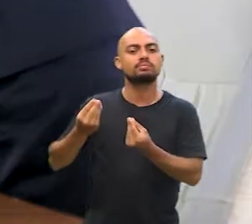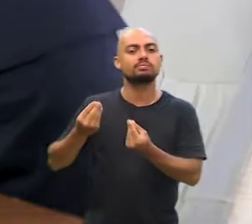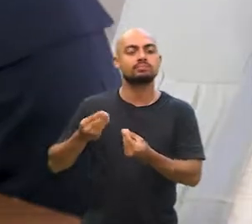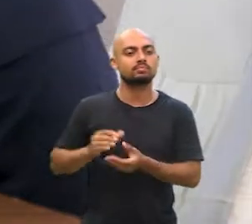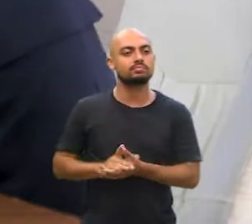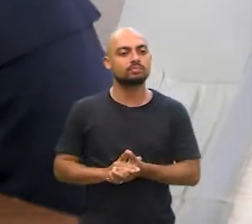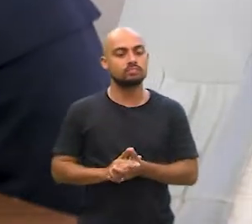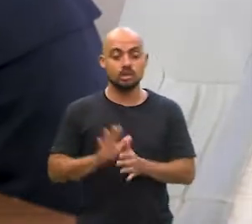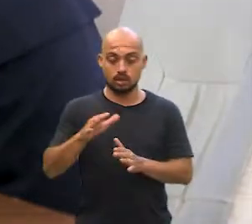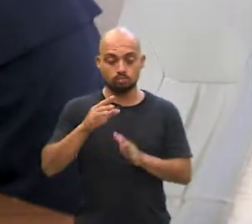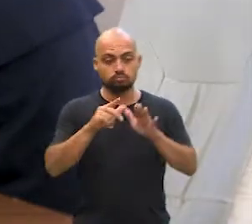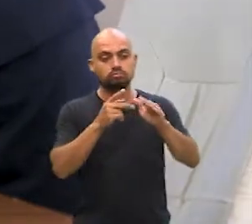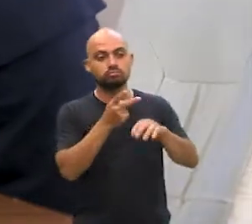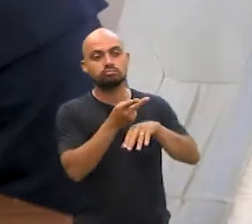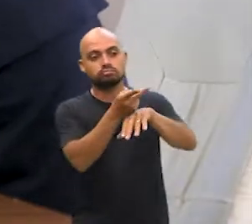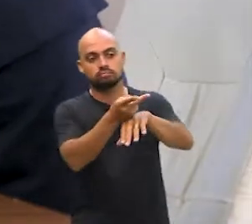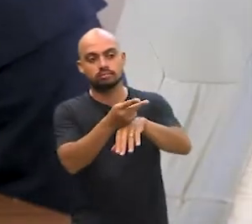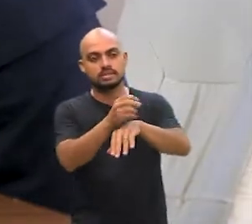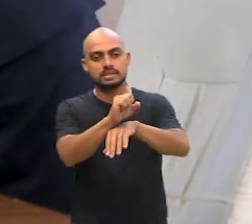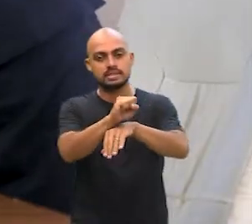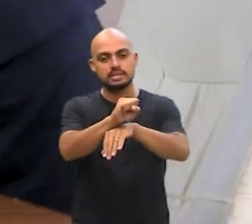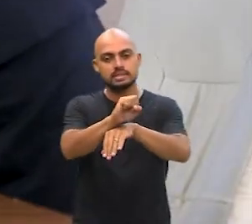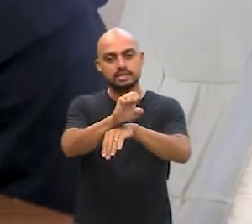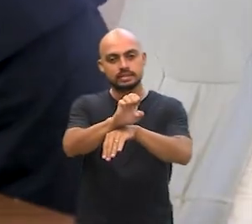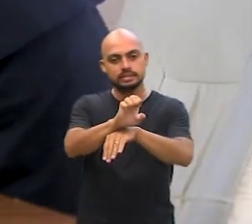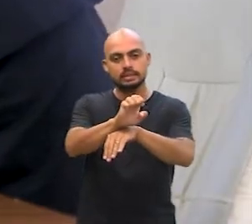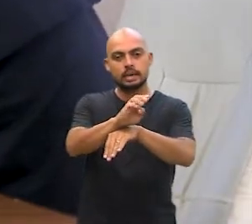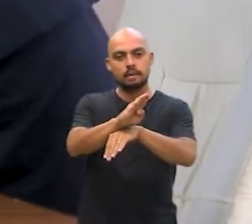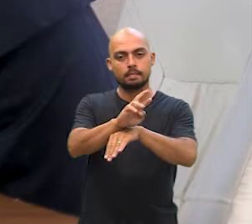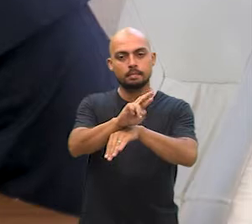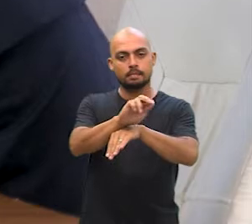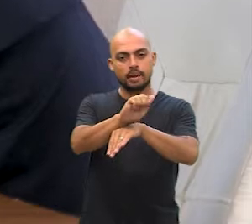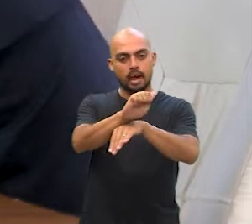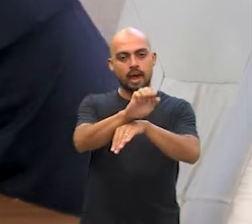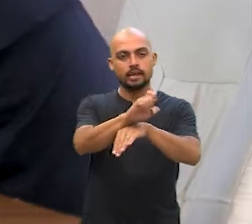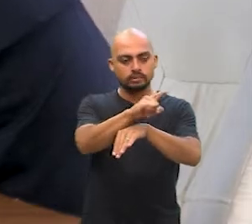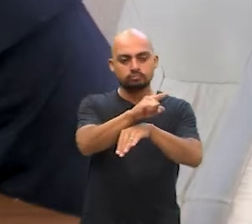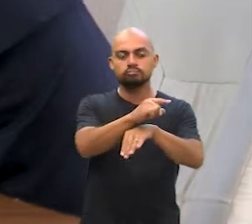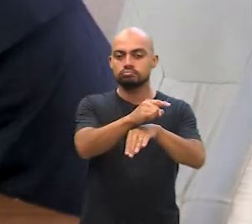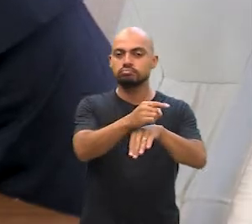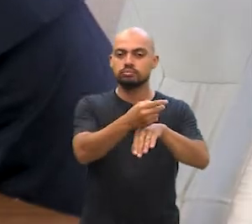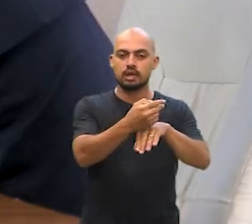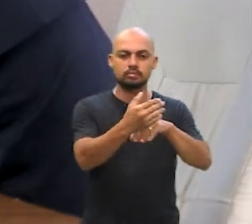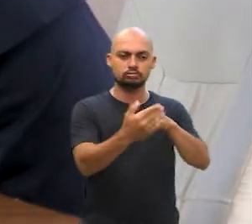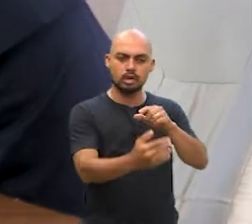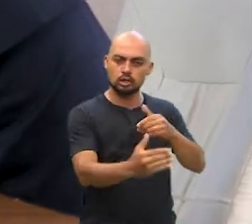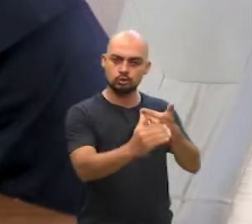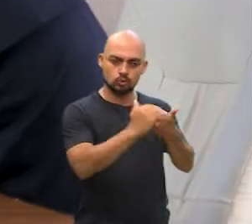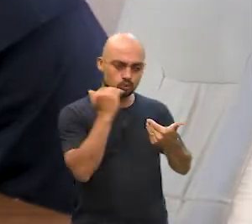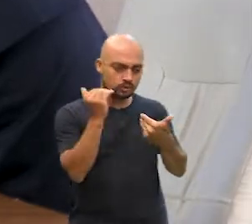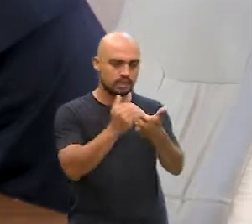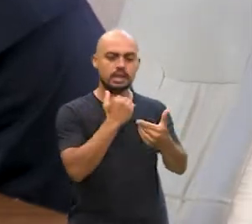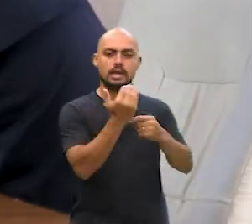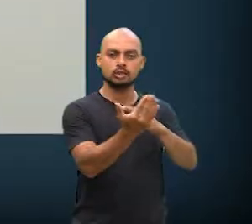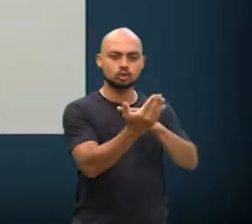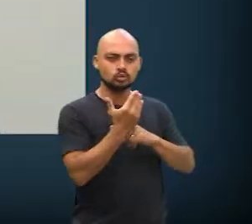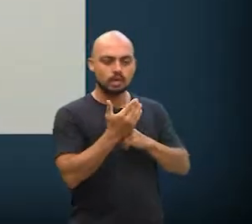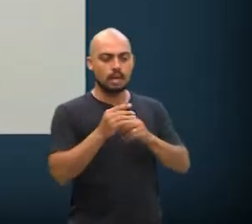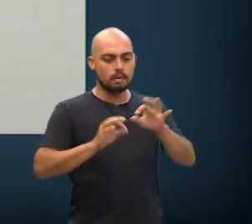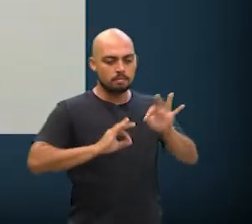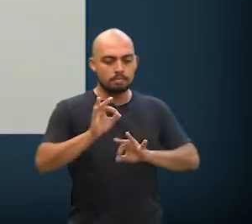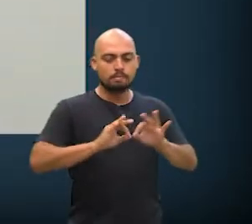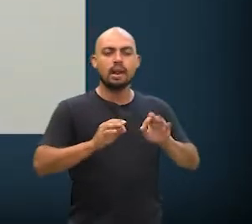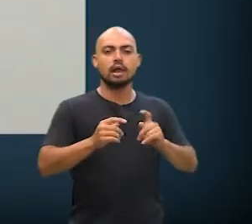a gente procurou o Sebrae da nossa cidade, eles deram um grande suporte para nós no início, para desenvolver planos de negócio, validar a ideia